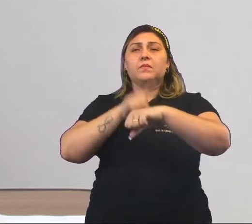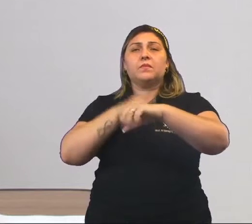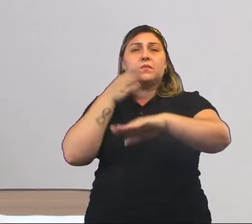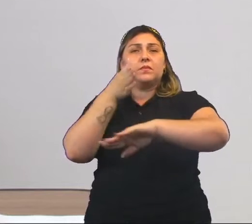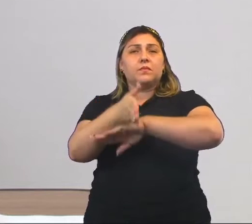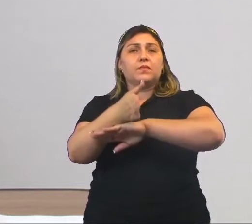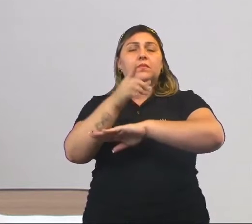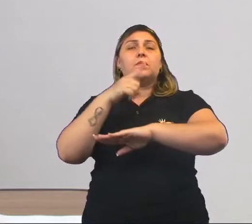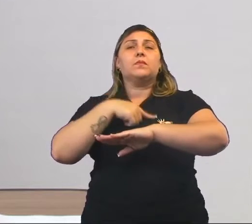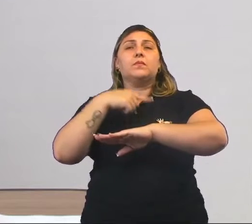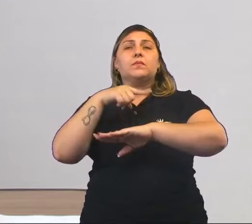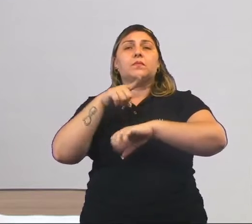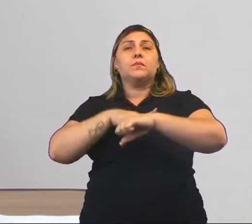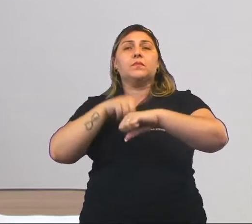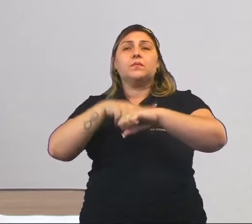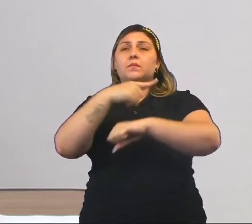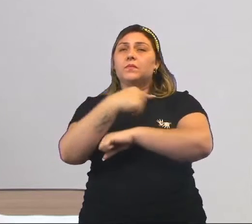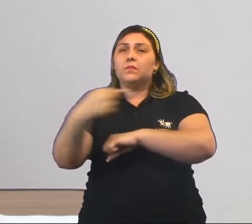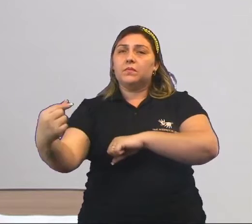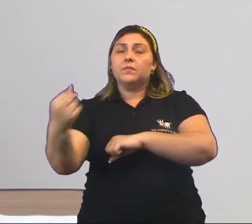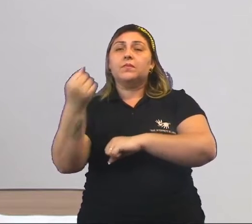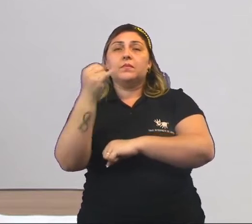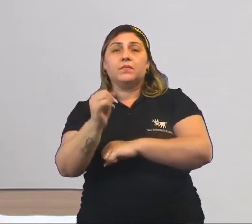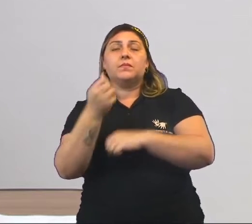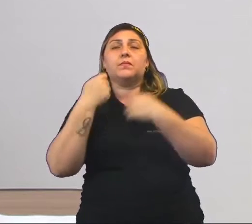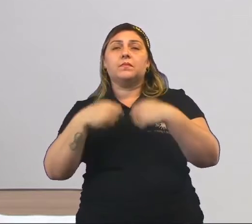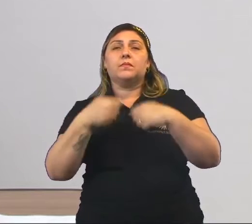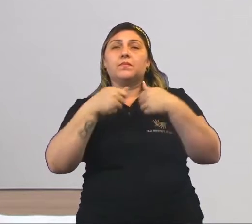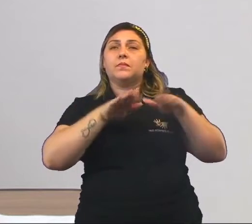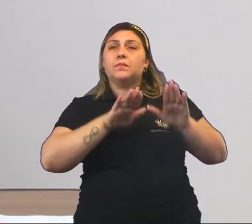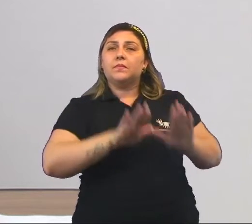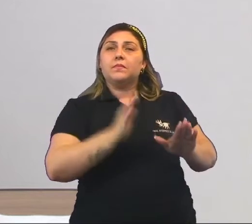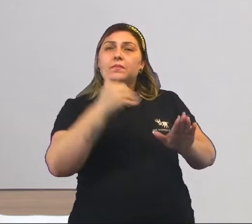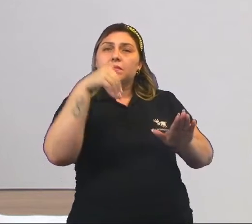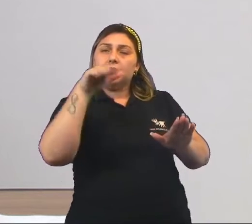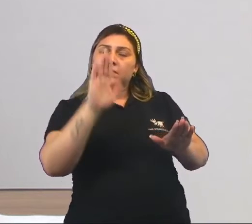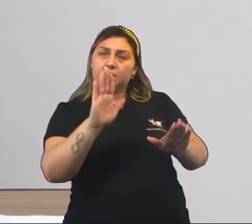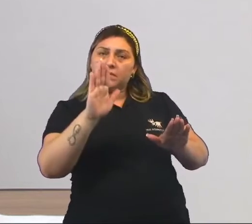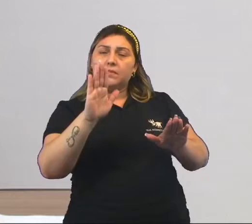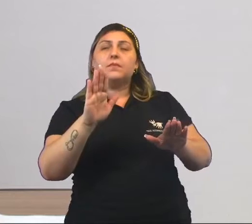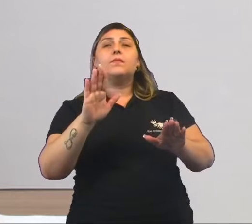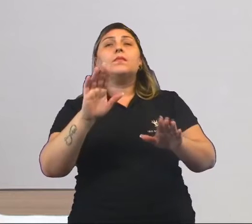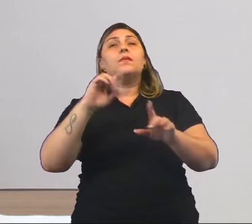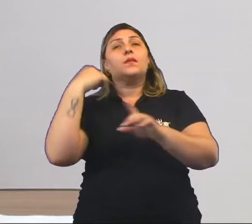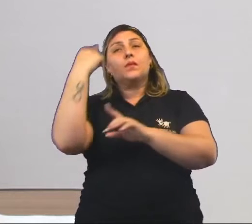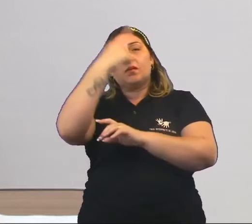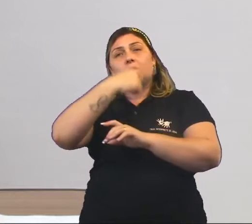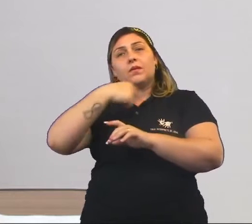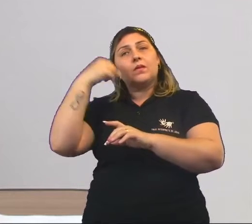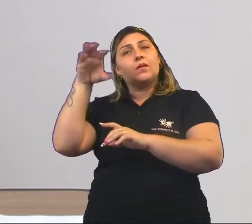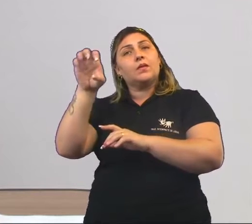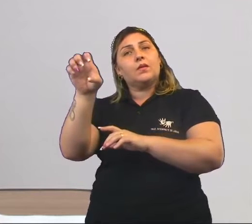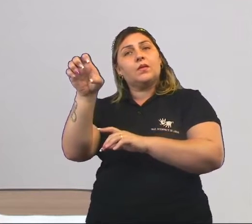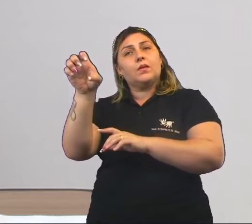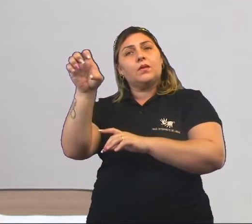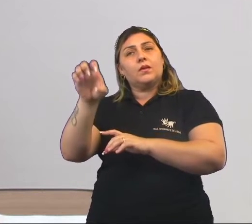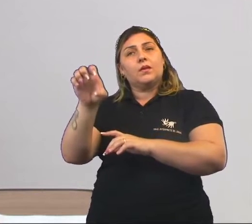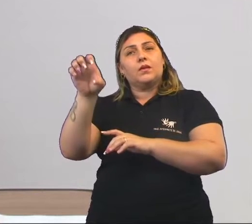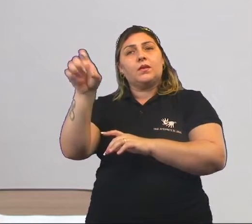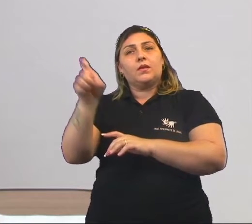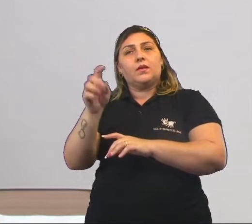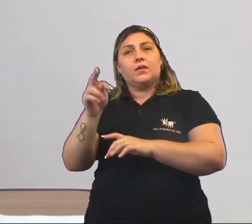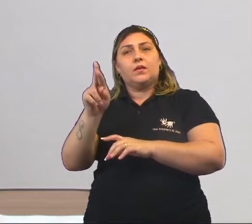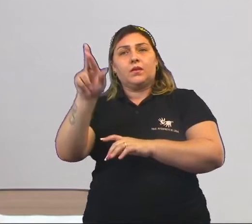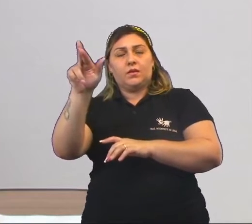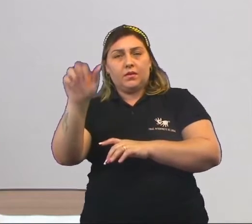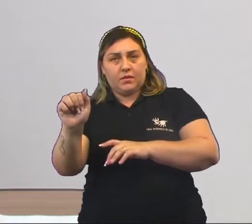vai entrar, que horas ele vai sair. Se ele precisar ficar um tempo a mais do período ali determinado na carteira